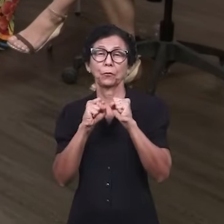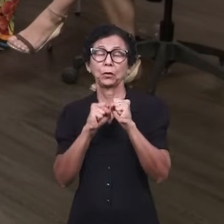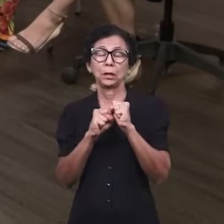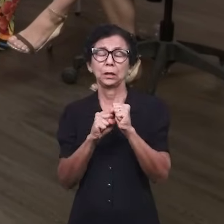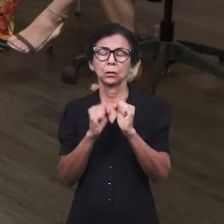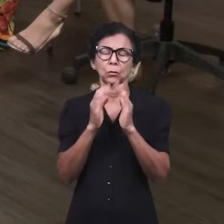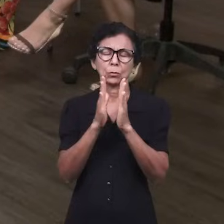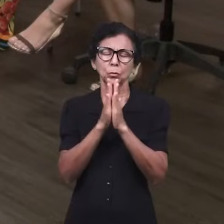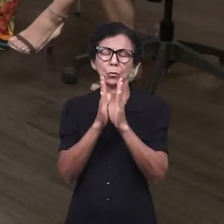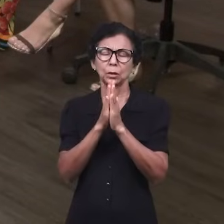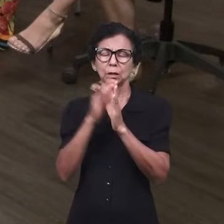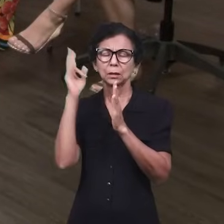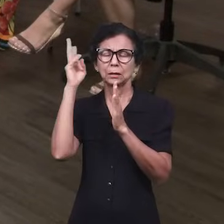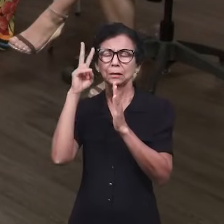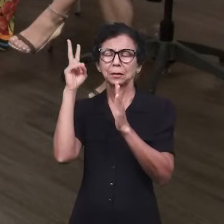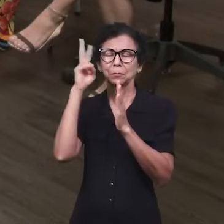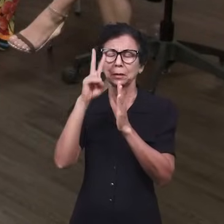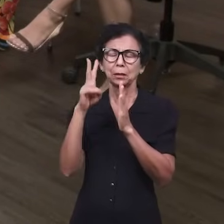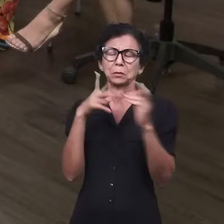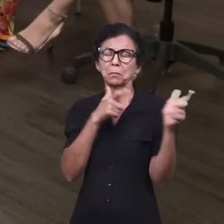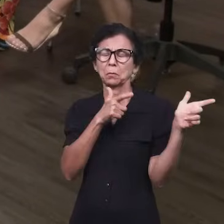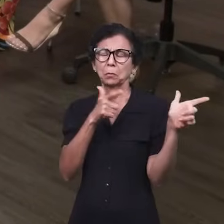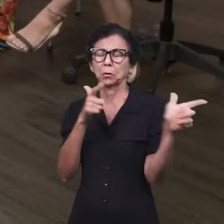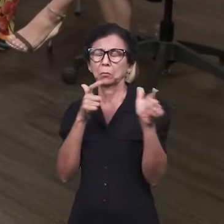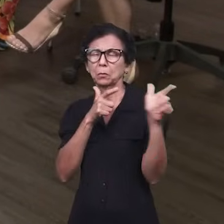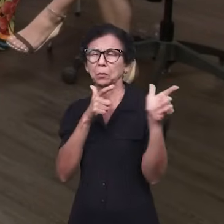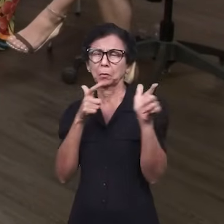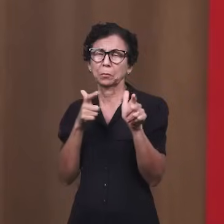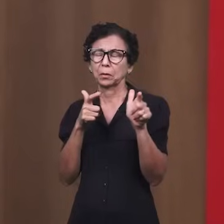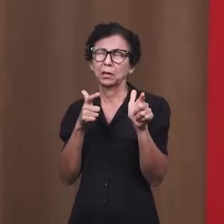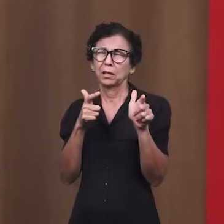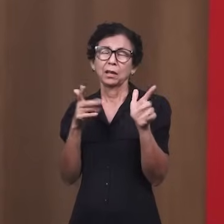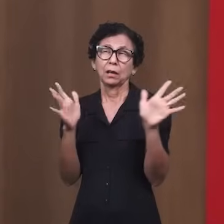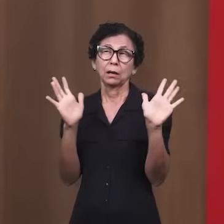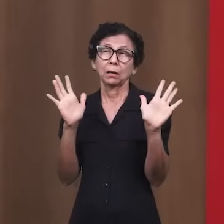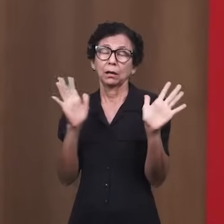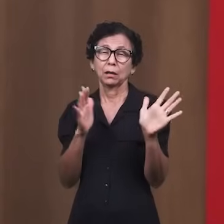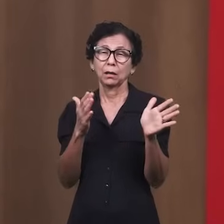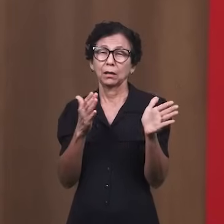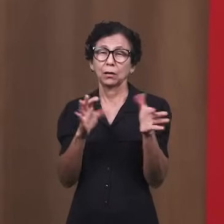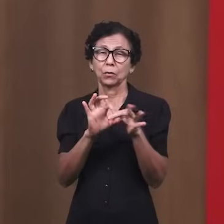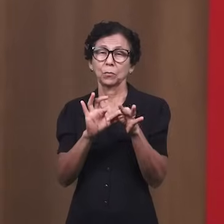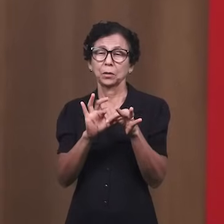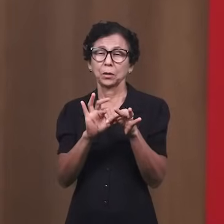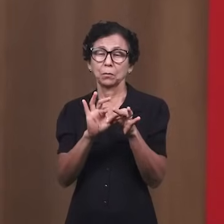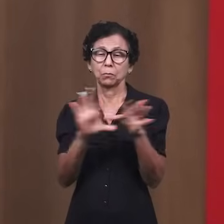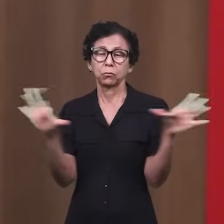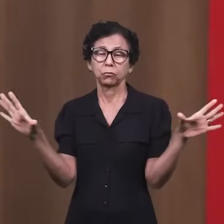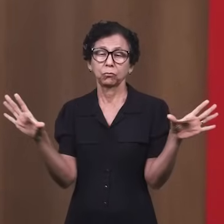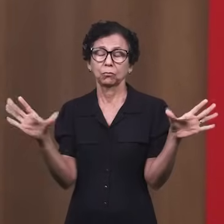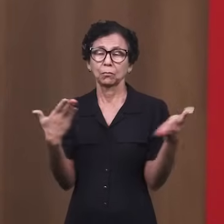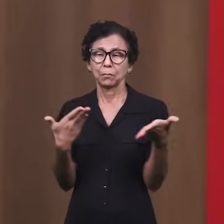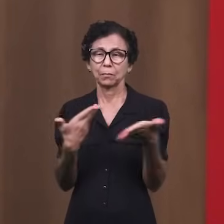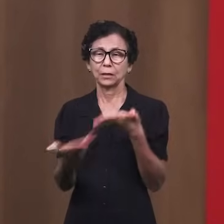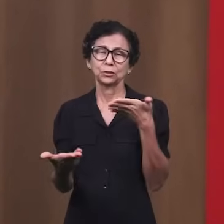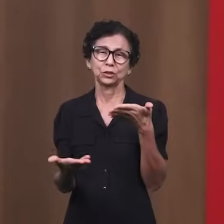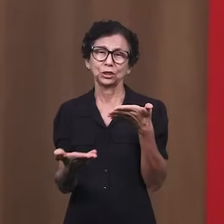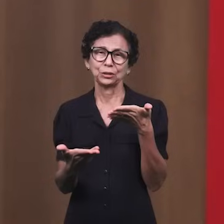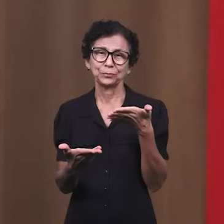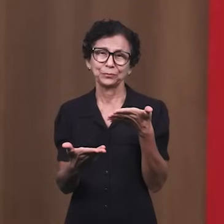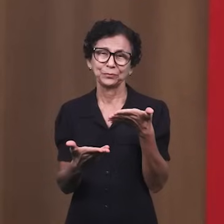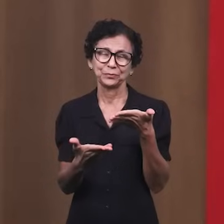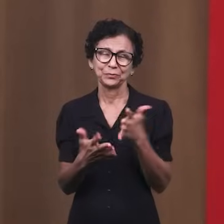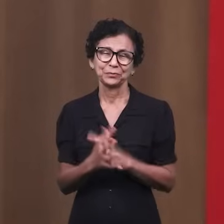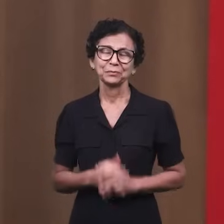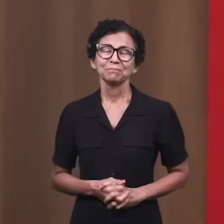coração que seja templo do Espírito Santo né que tem espaço para ele então se você está totalmente dominado por outros pensamentos é